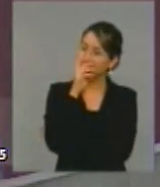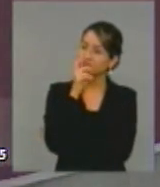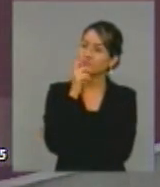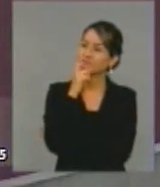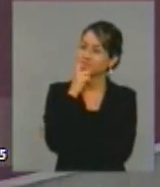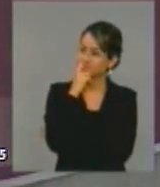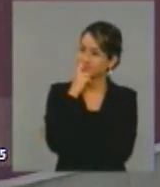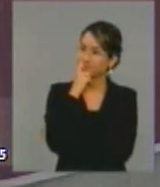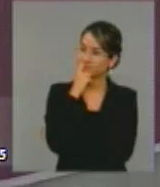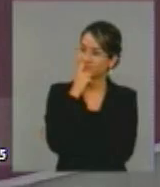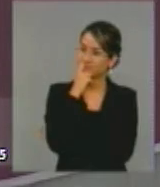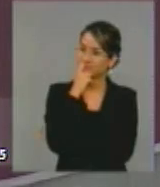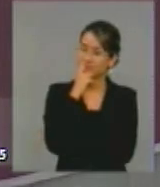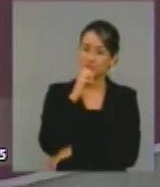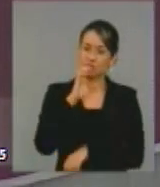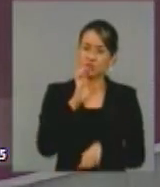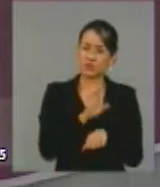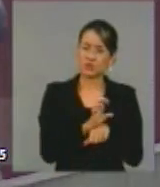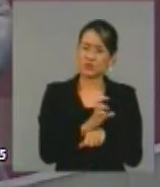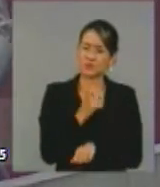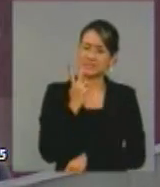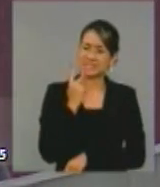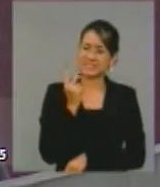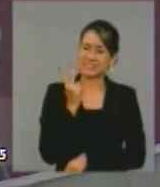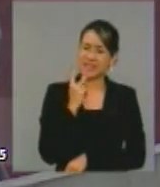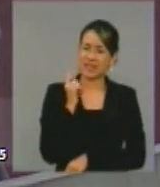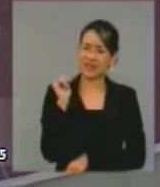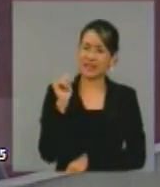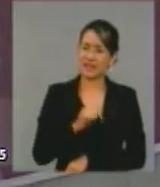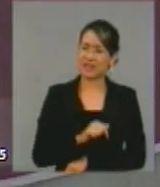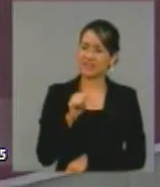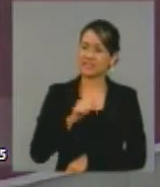é consumir carvão mineral e muita água.